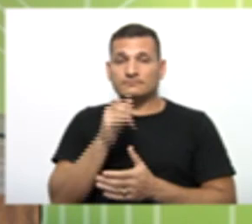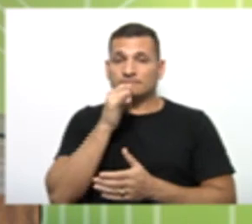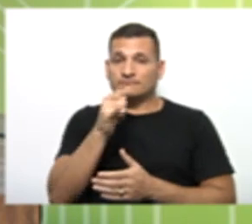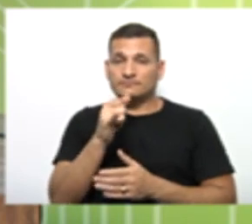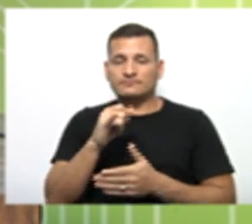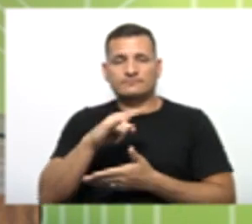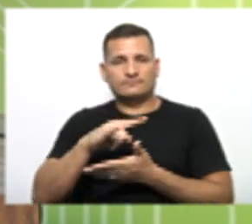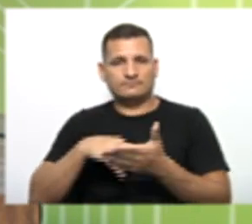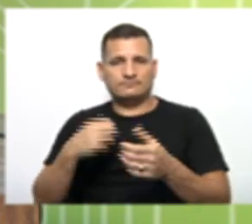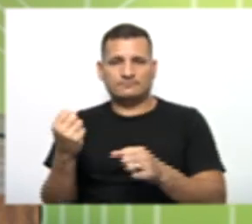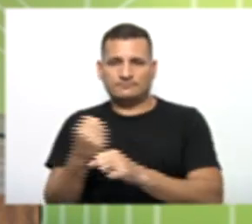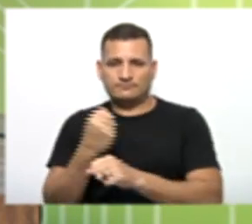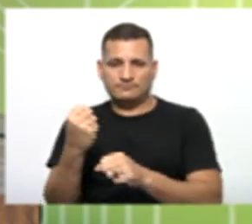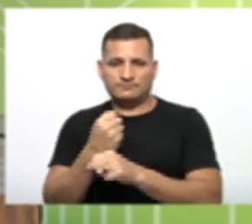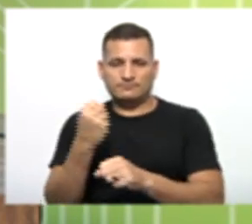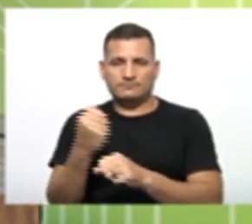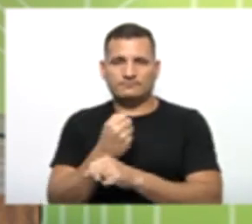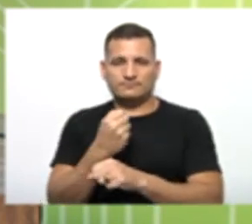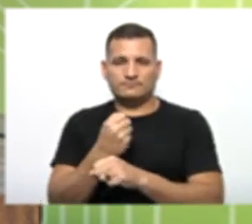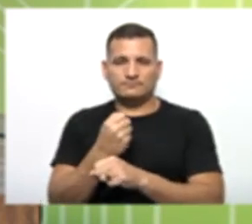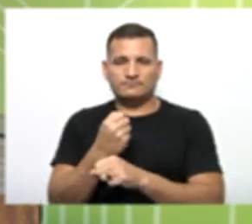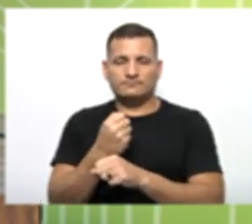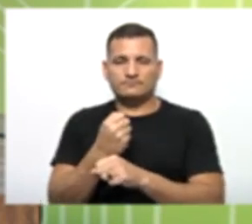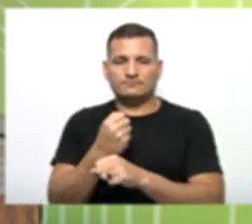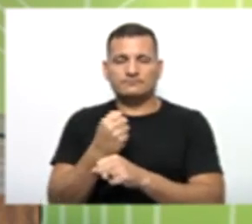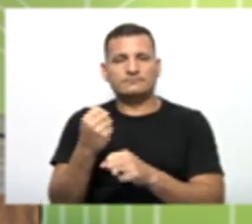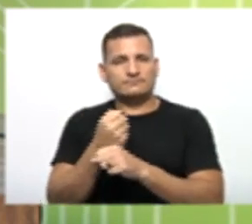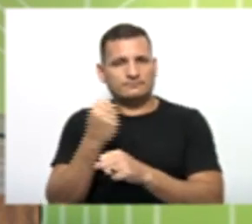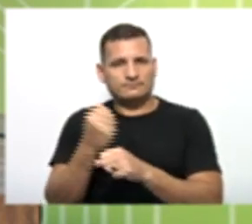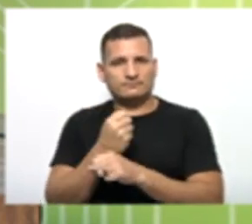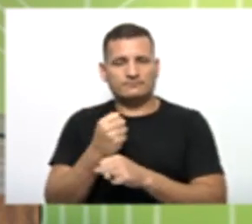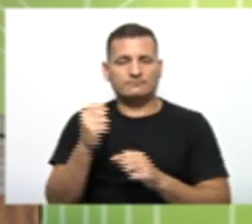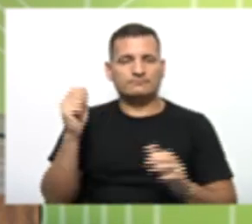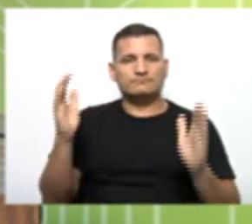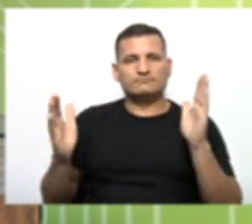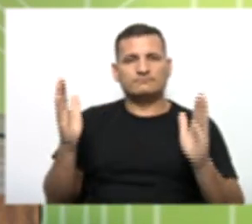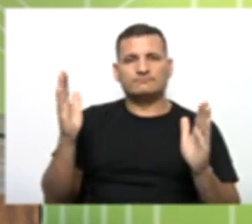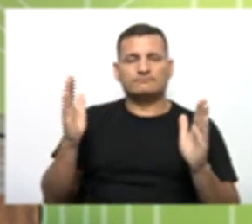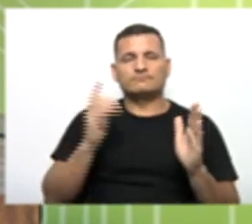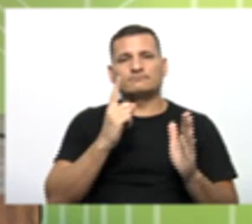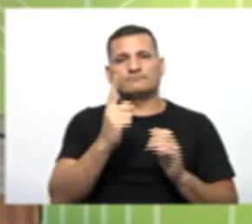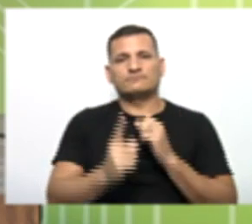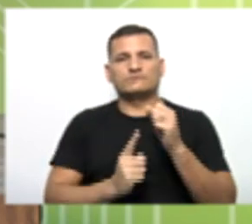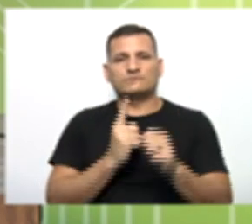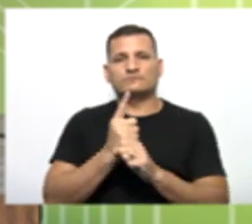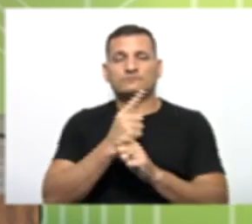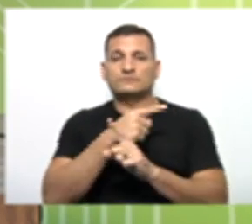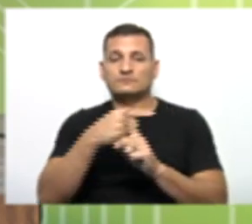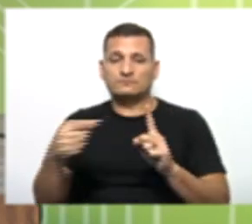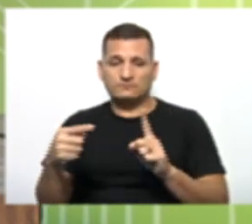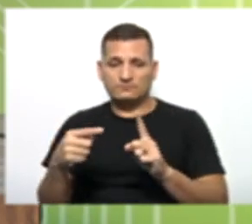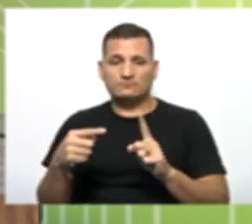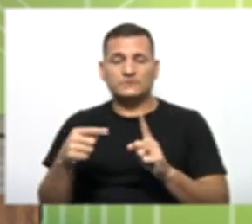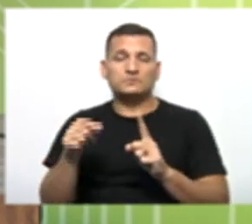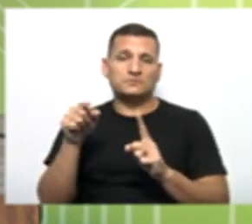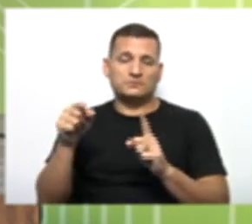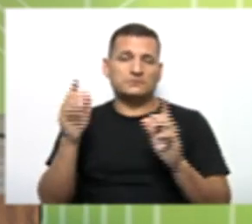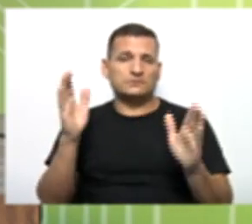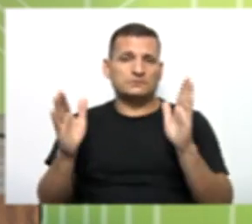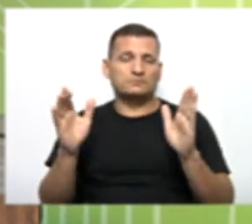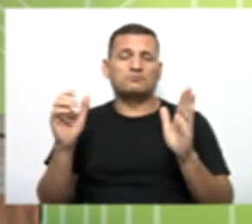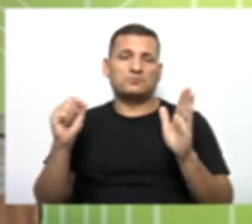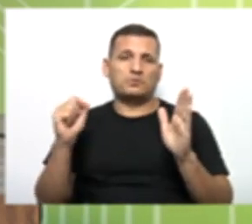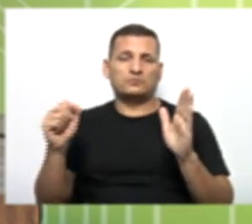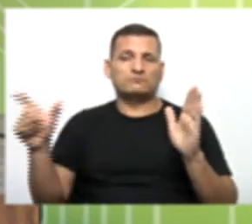instalação, se a instalação da empresa for durar só 1 ano e meio, essa licença também pode ser concedida para 1